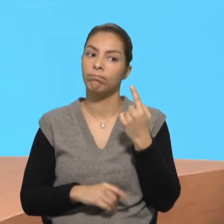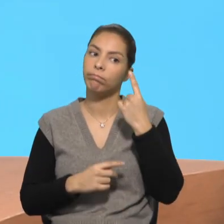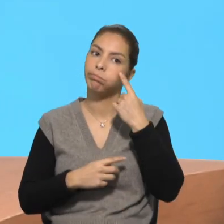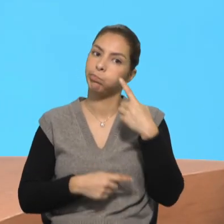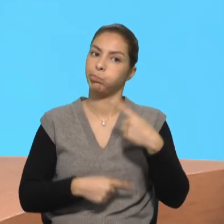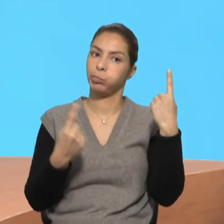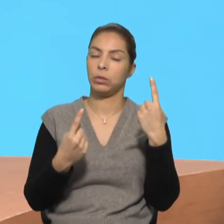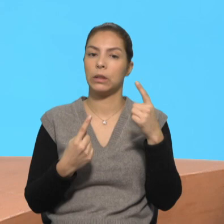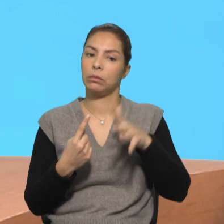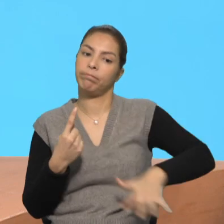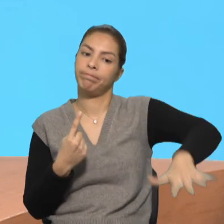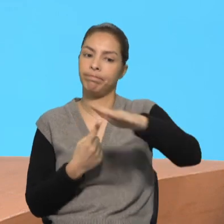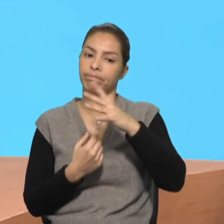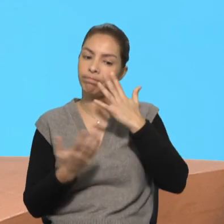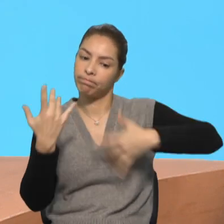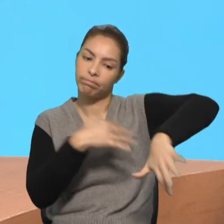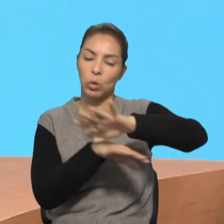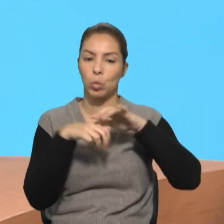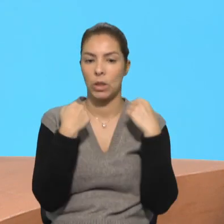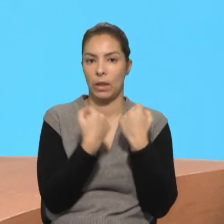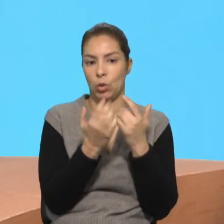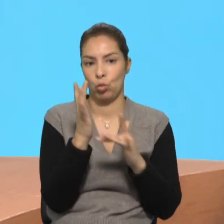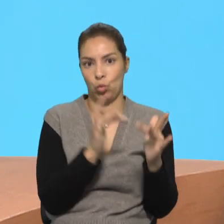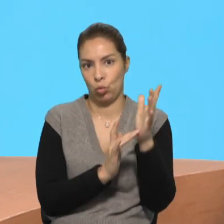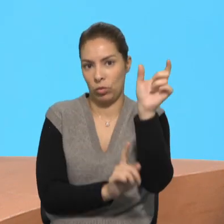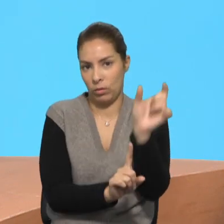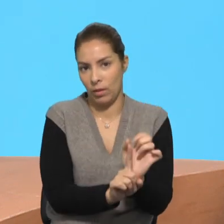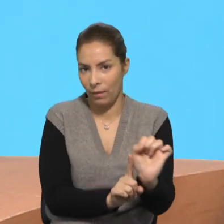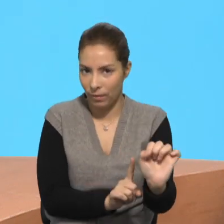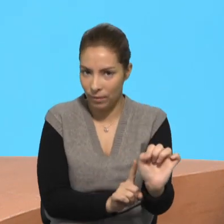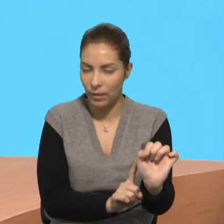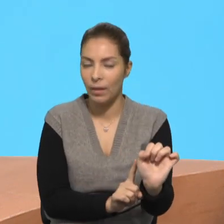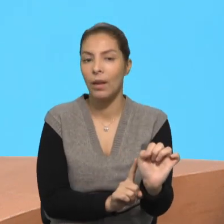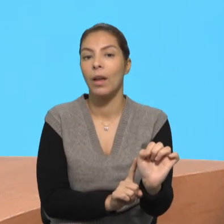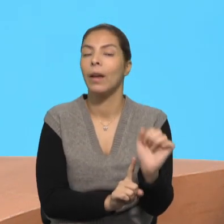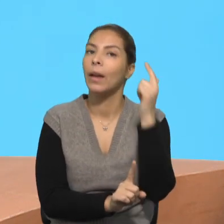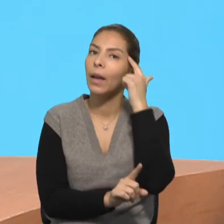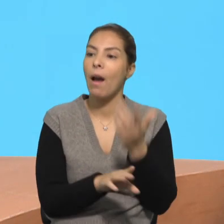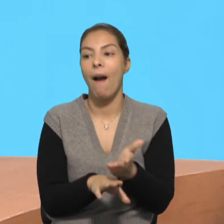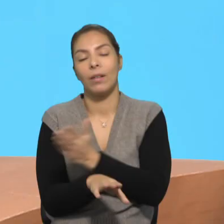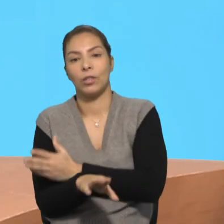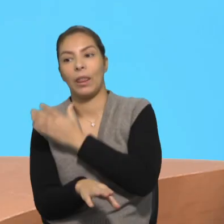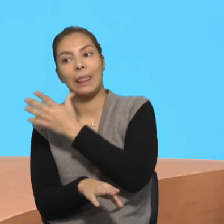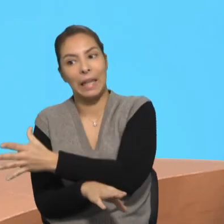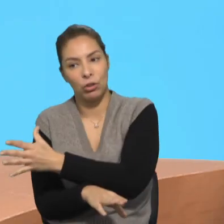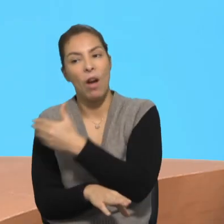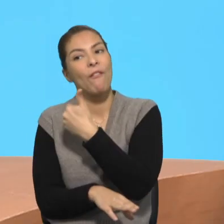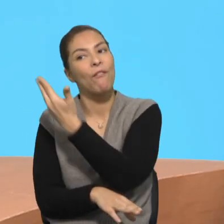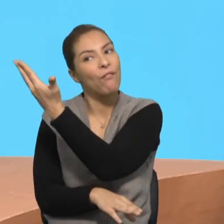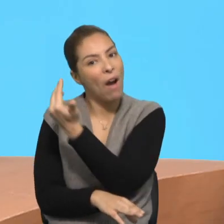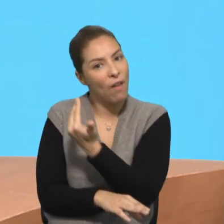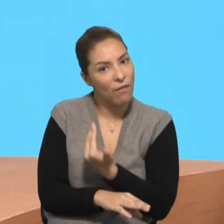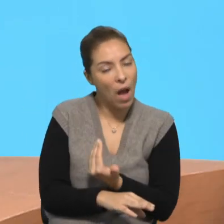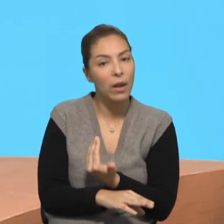perspectiva muito interessante, que é a complementaridade à missão anunciada, à esperança já